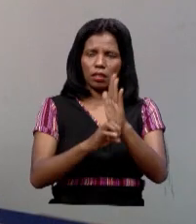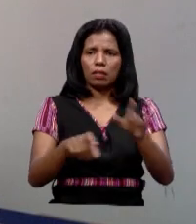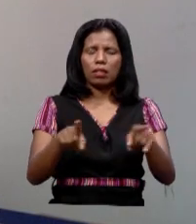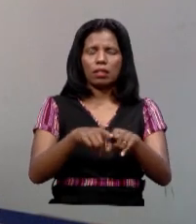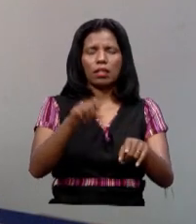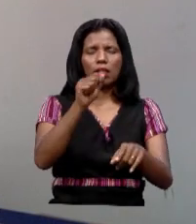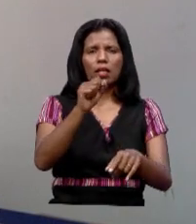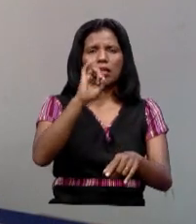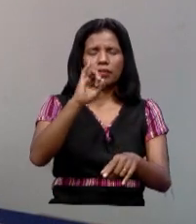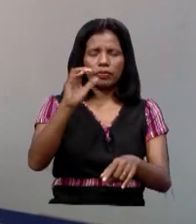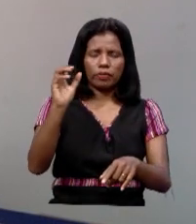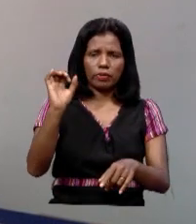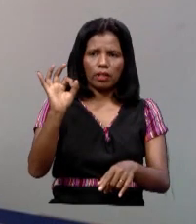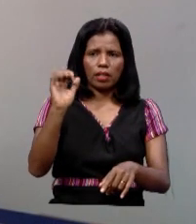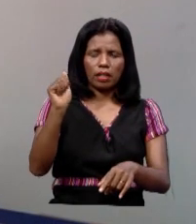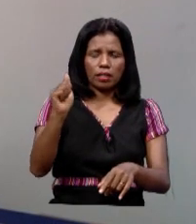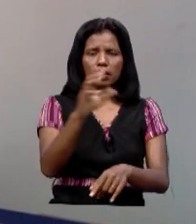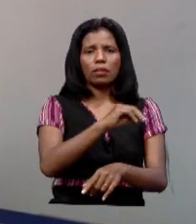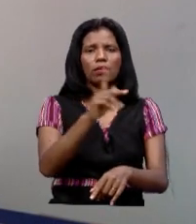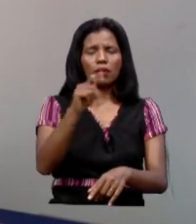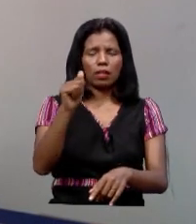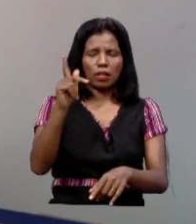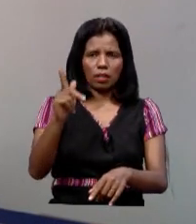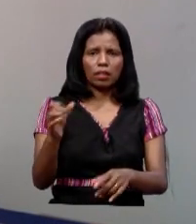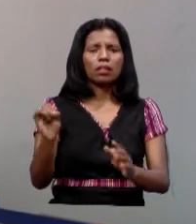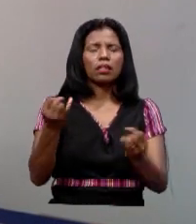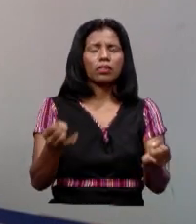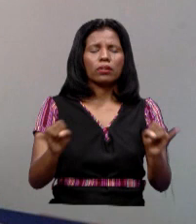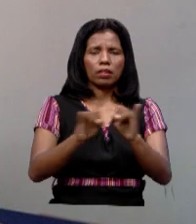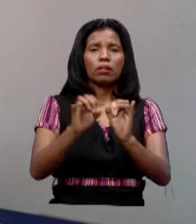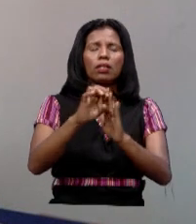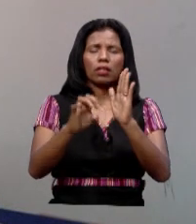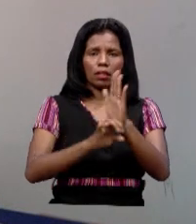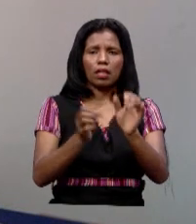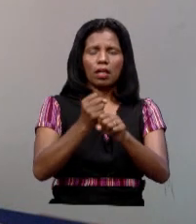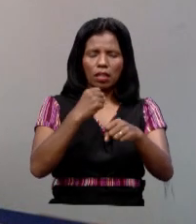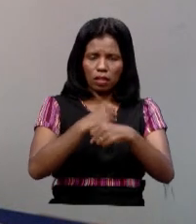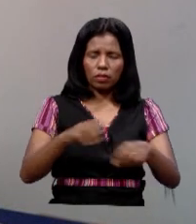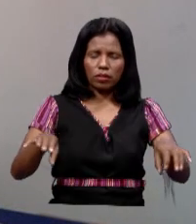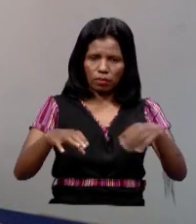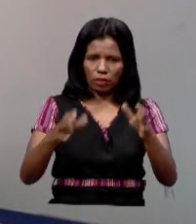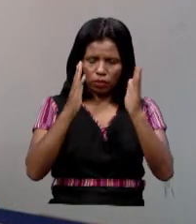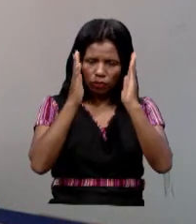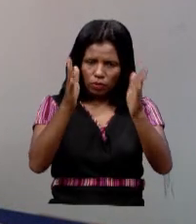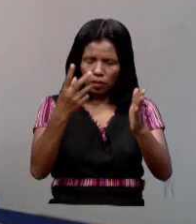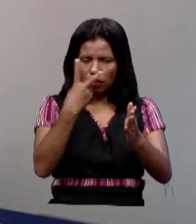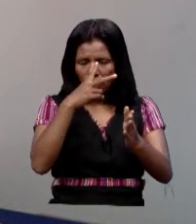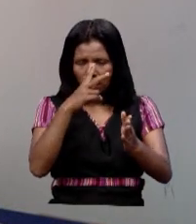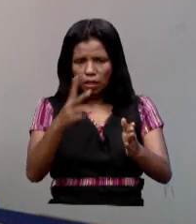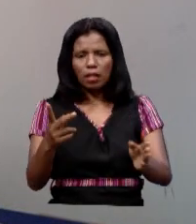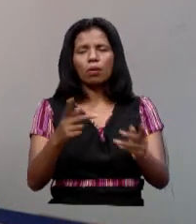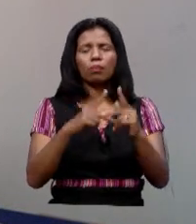ka ne instituição estado ne bem maka halo serviço atu asigura kata companhia sira ne executa